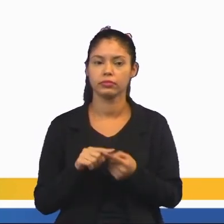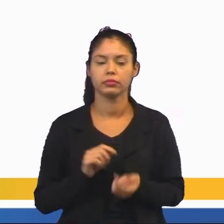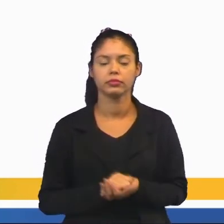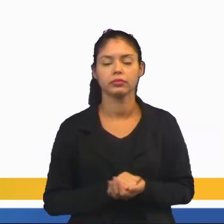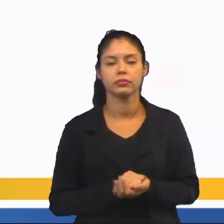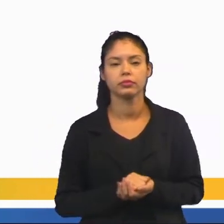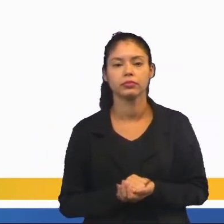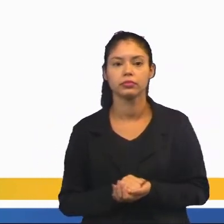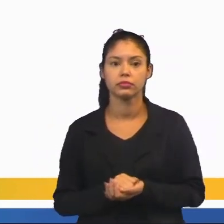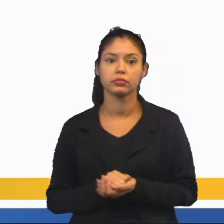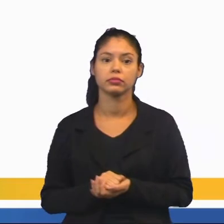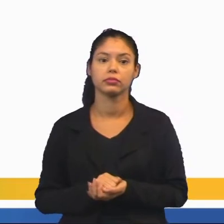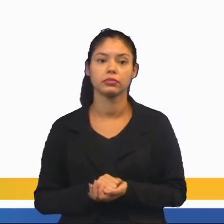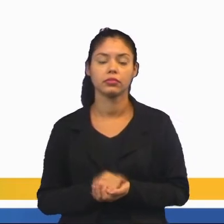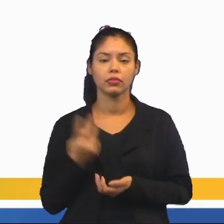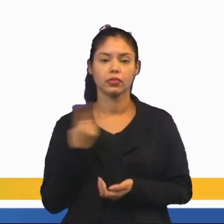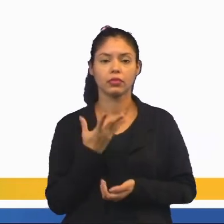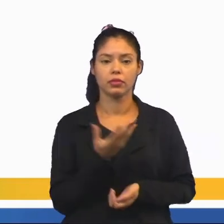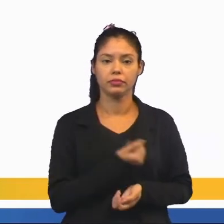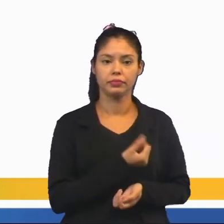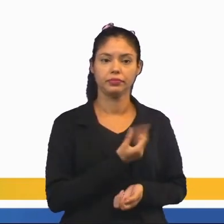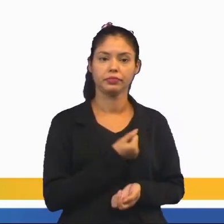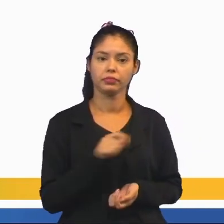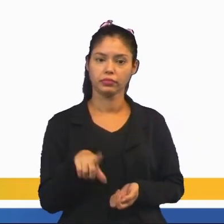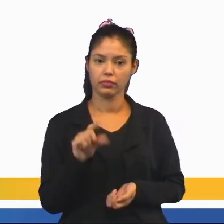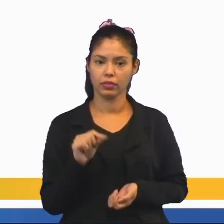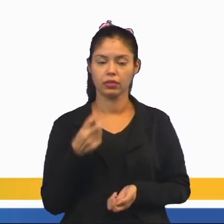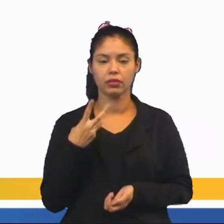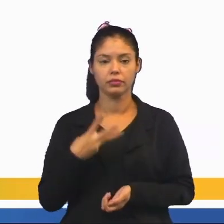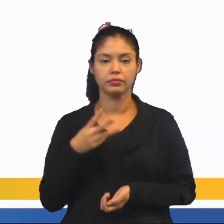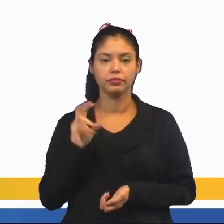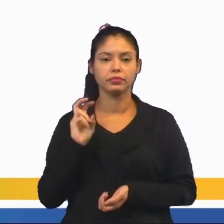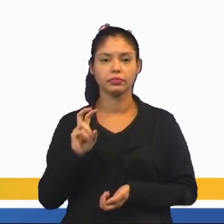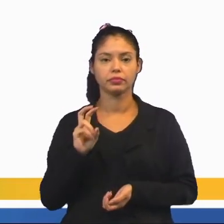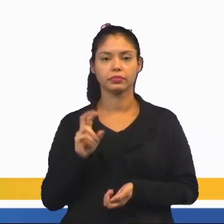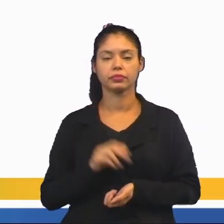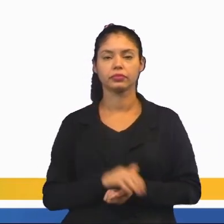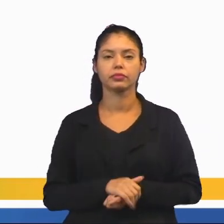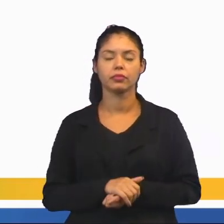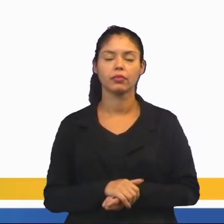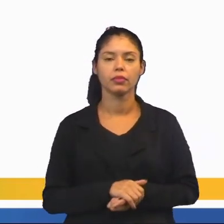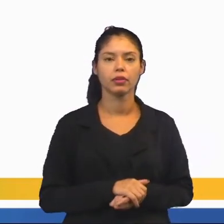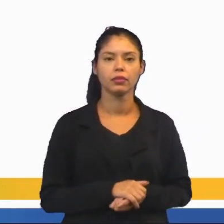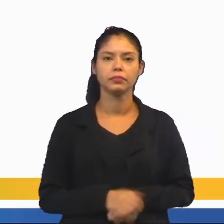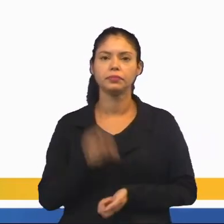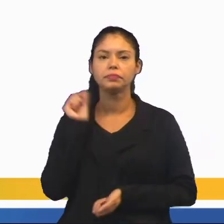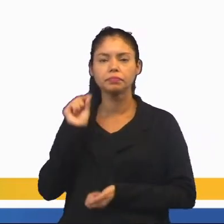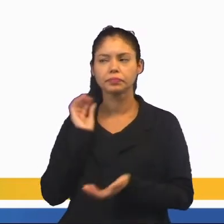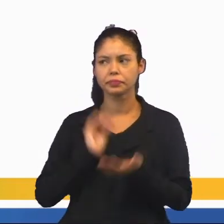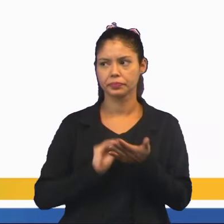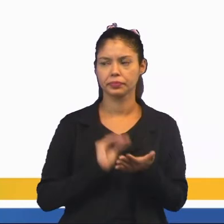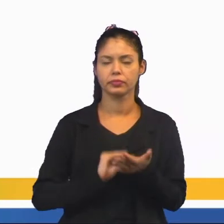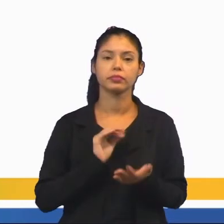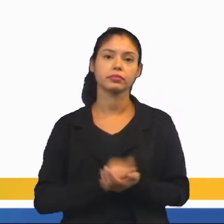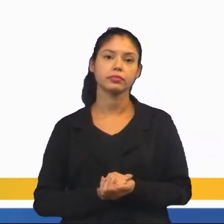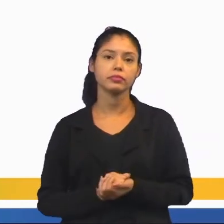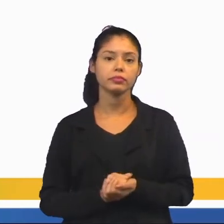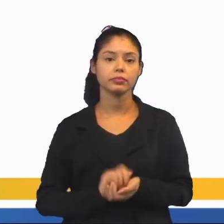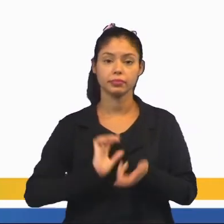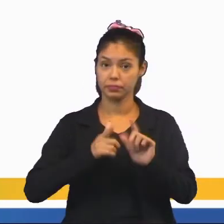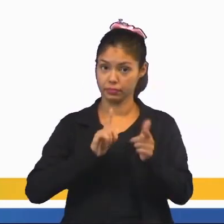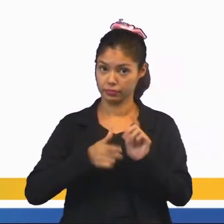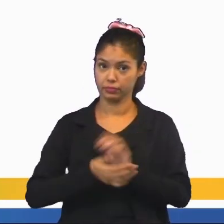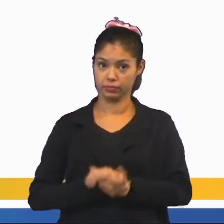posição? Aqui nós já temos os 2 números escolhidos por ele, que é o 3 e o 5. O que está faltando?